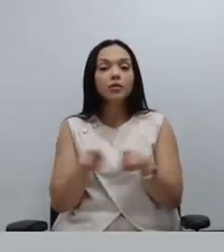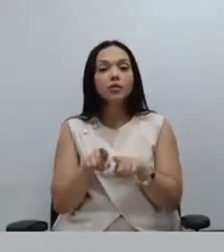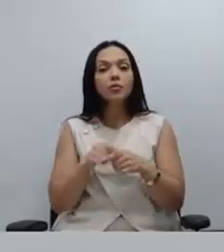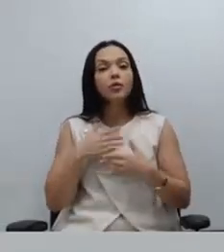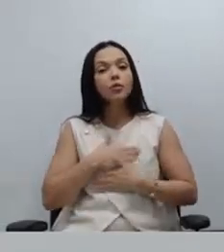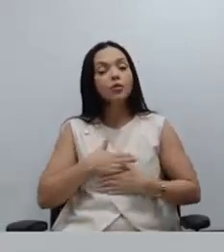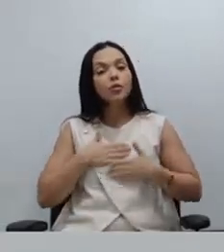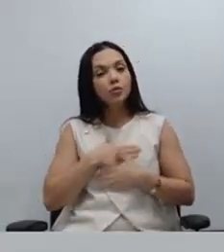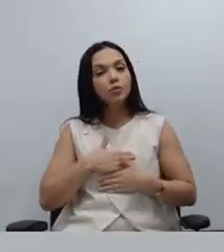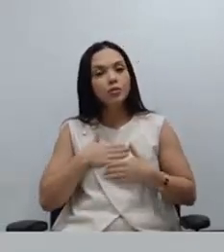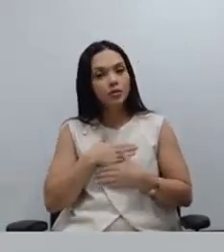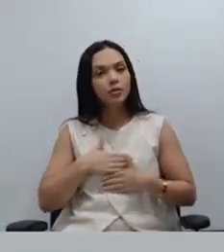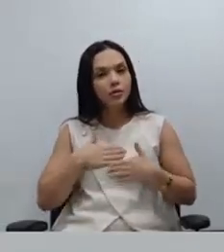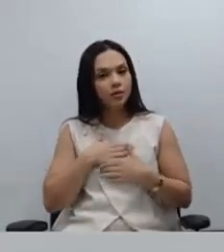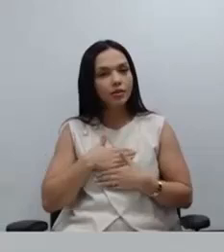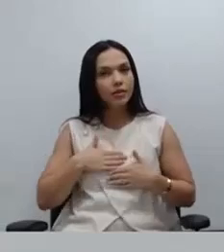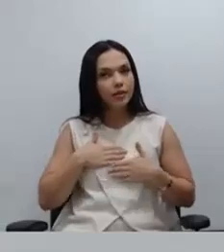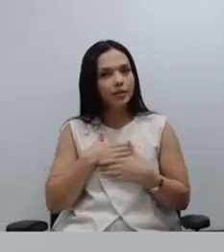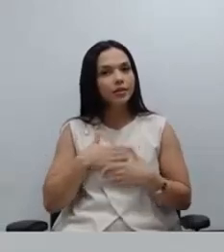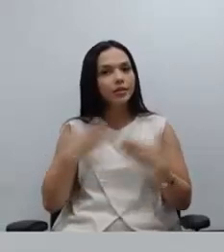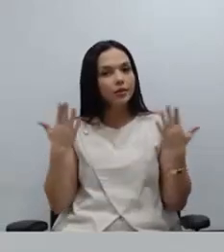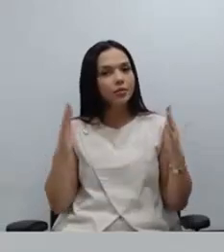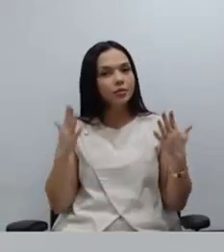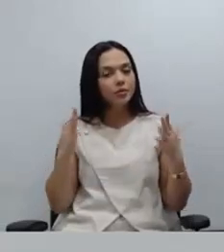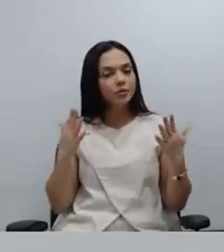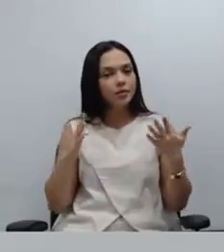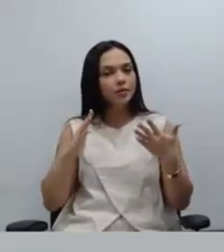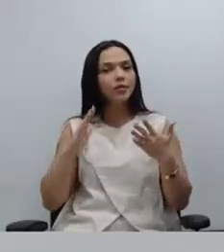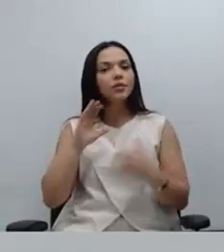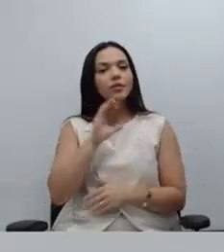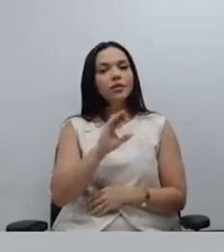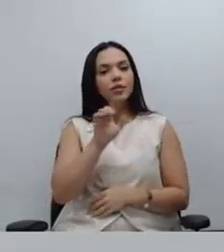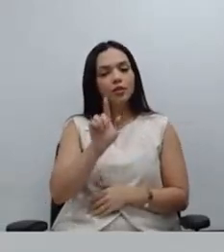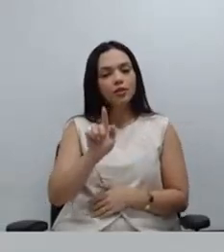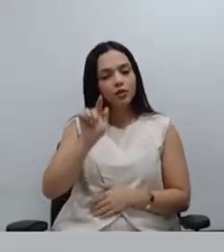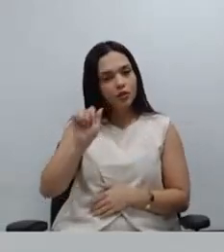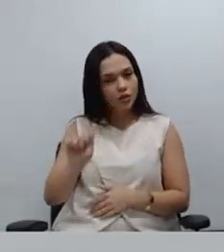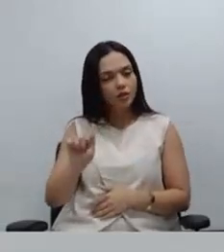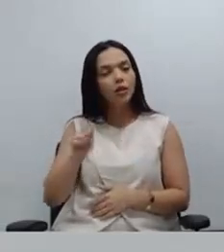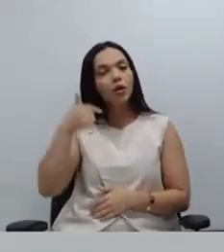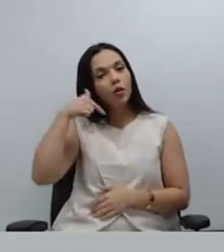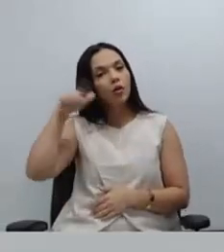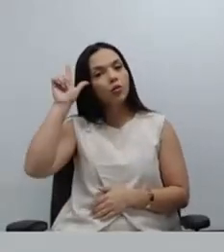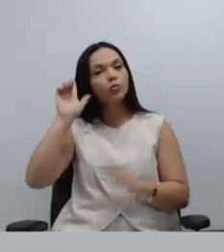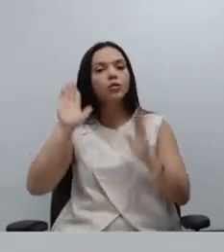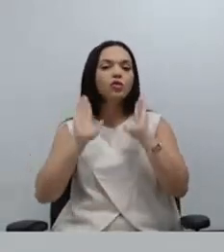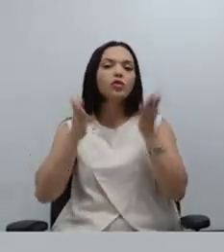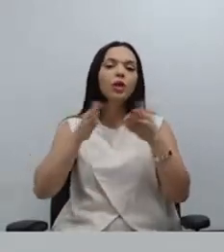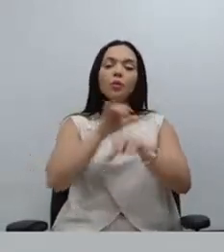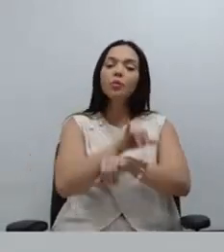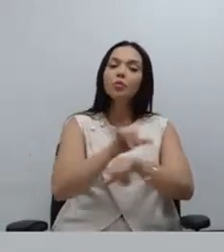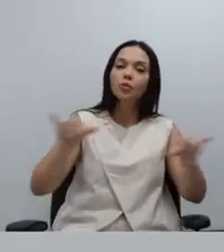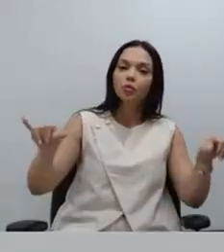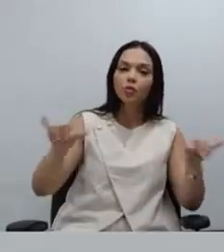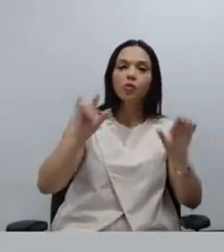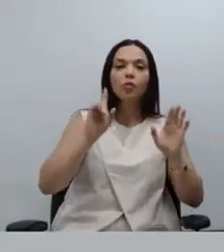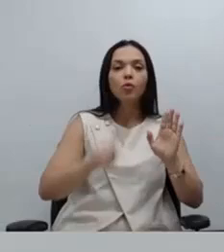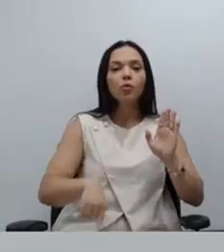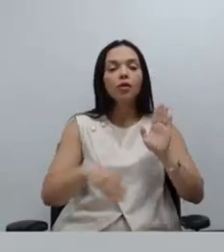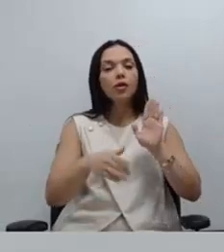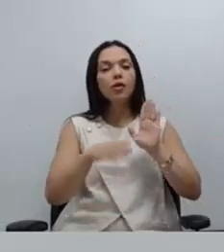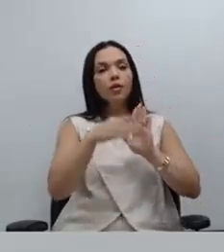e enaltecer o trabalho da CGA, no sentido de que ontem já foi publicado o Olerite com